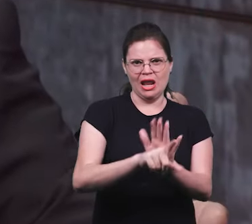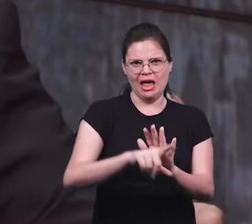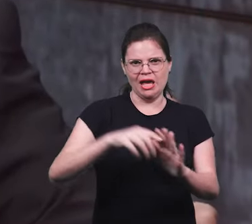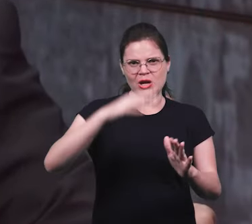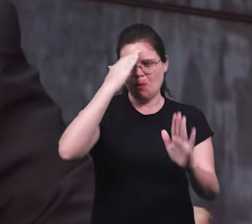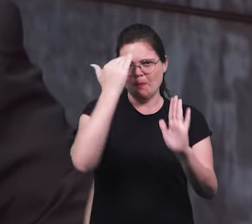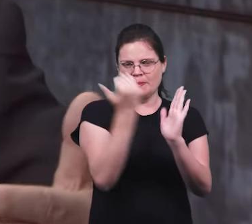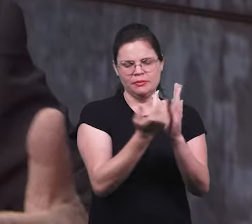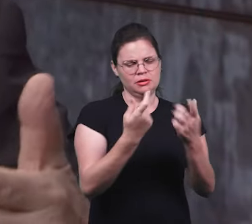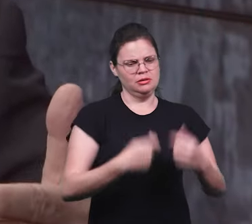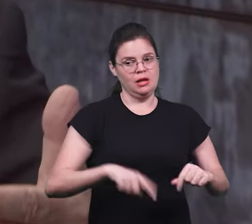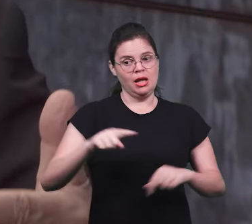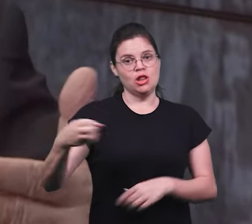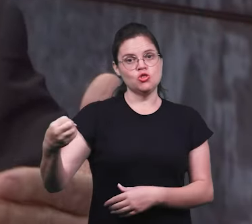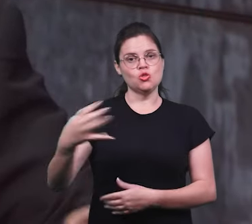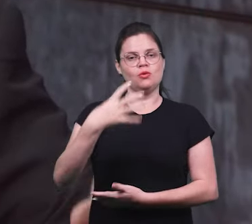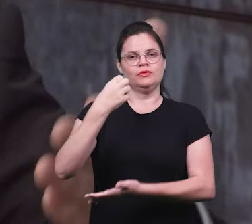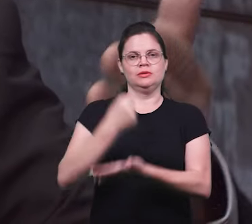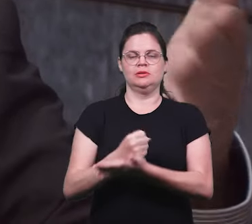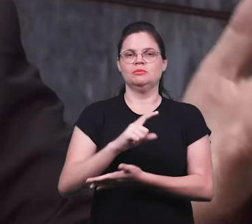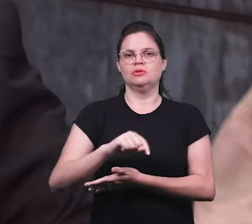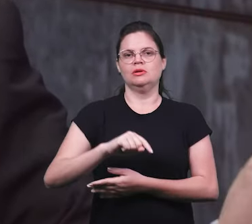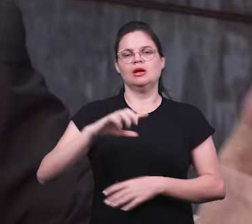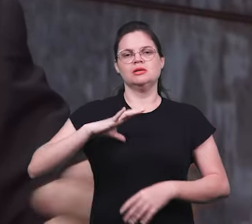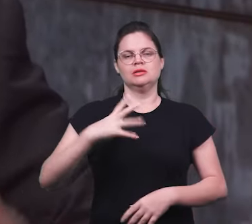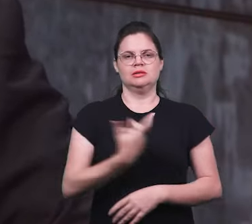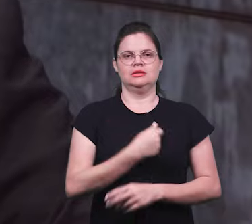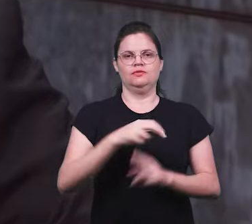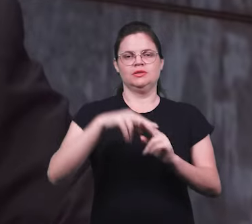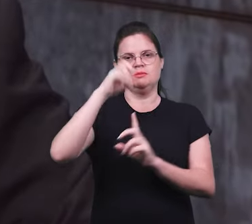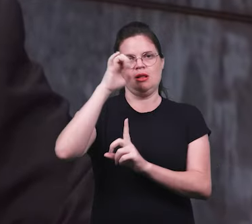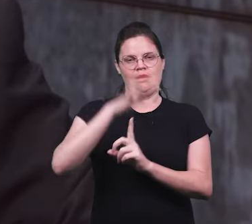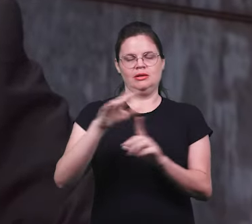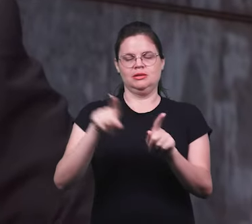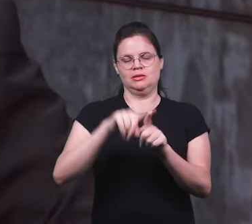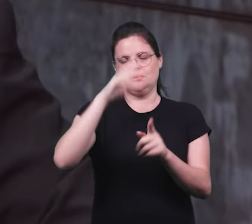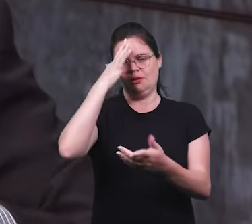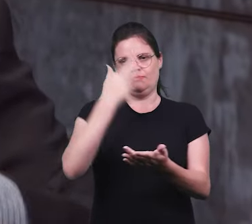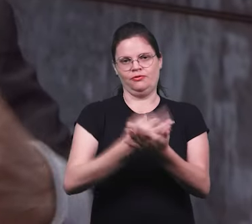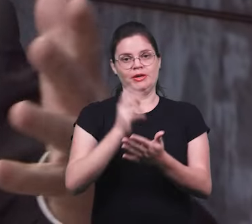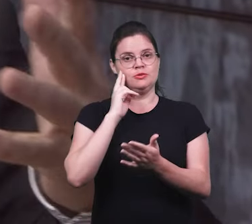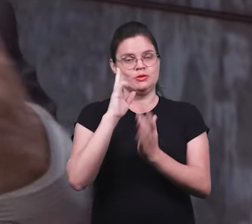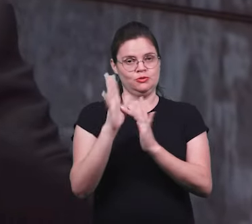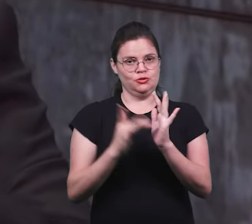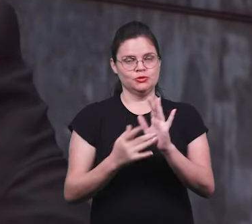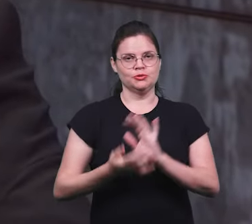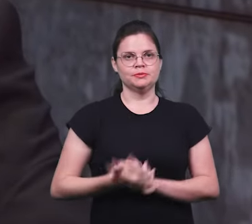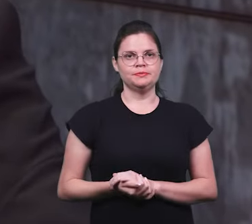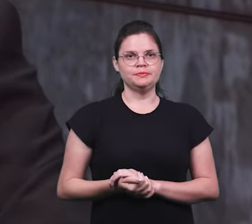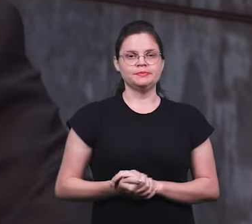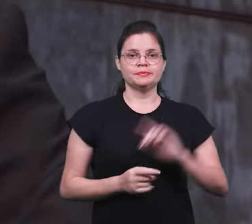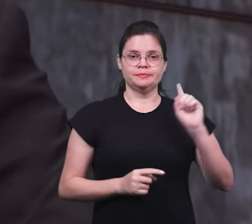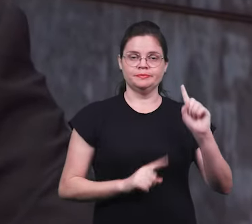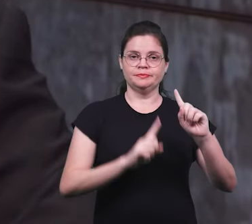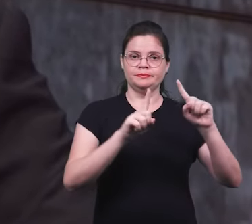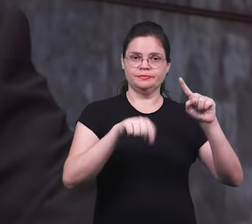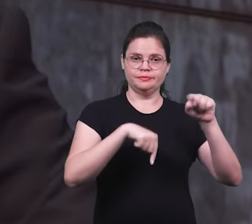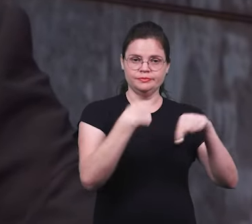Novo Testamento, onde a salvação é pela fé, pela graça do Senhor Jesus. Após o Concílio